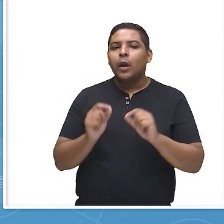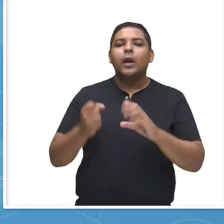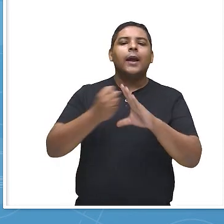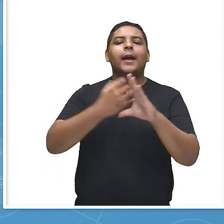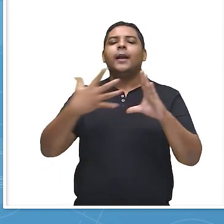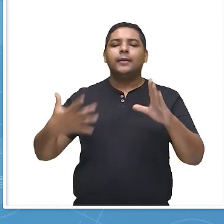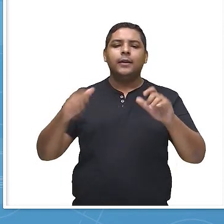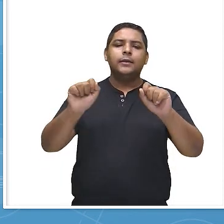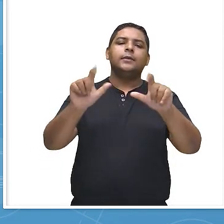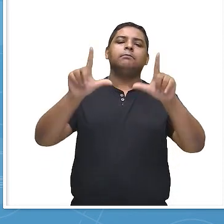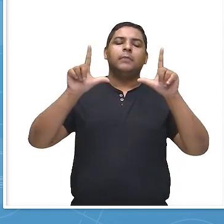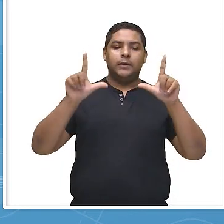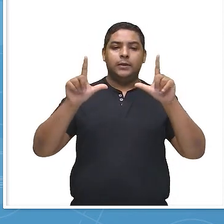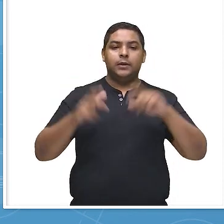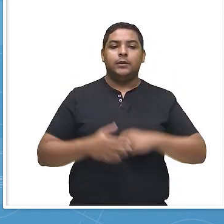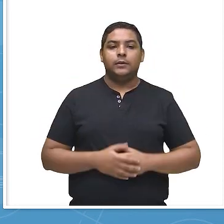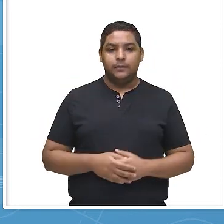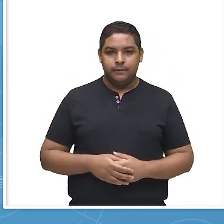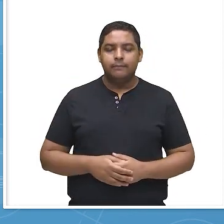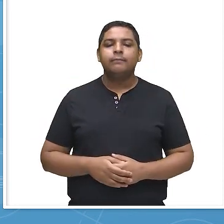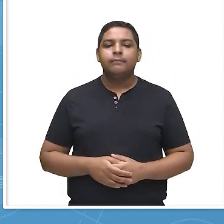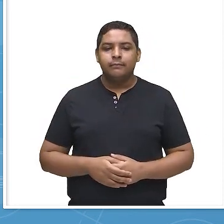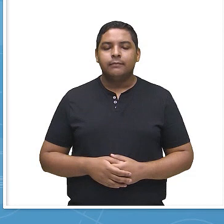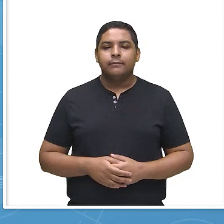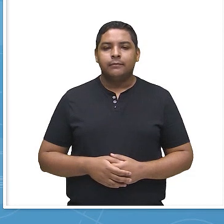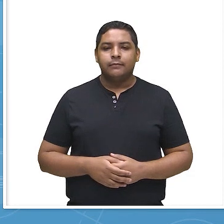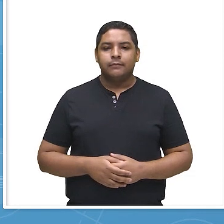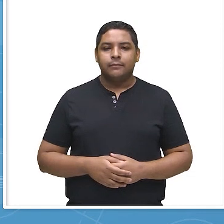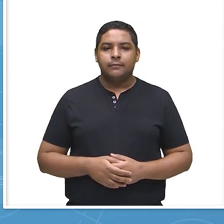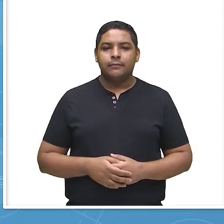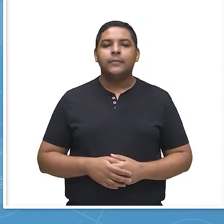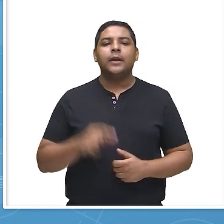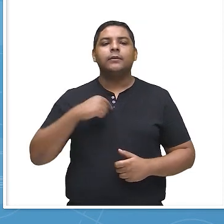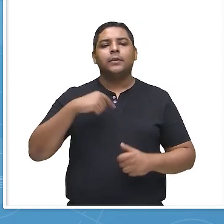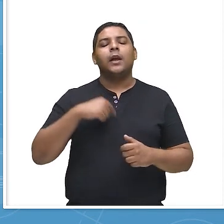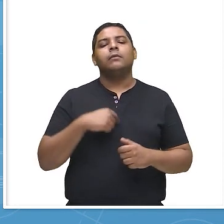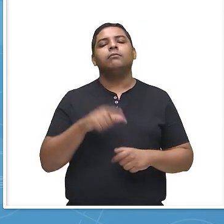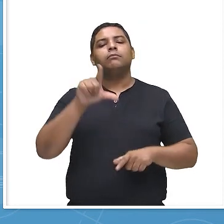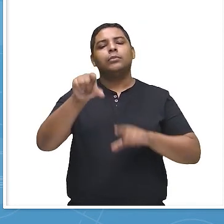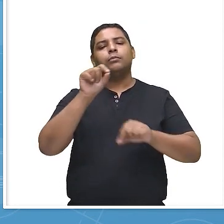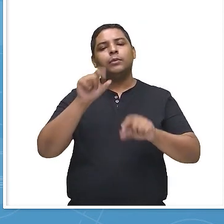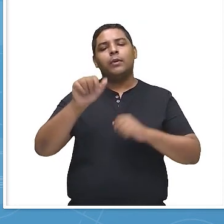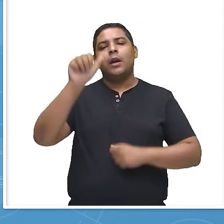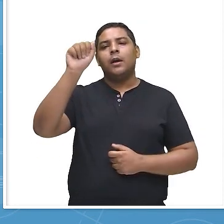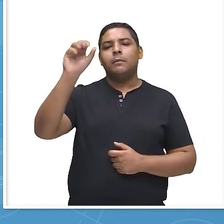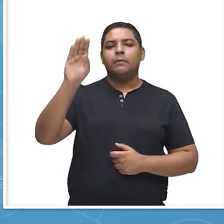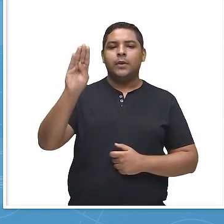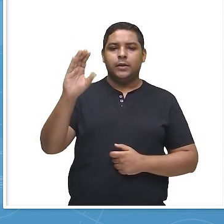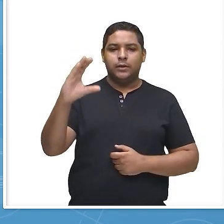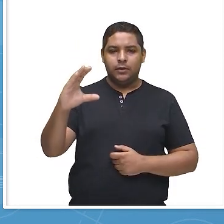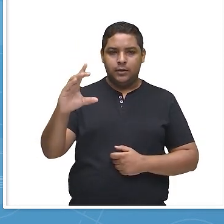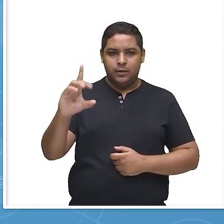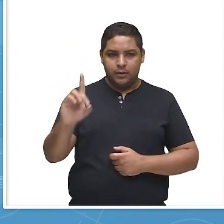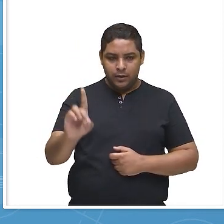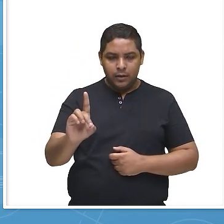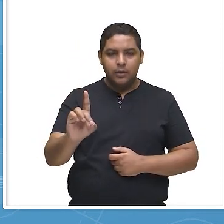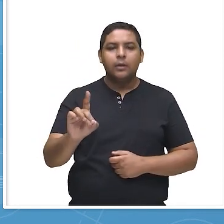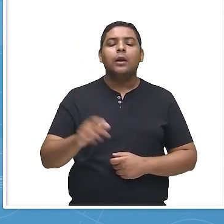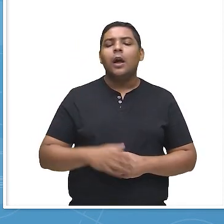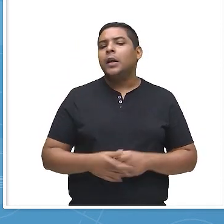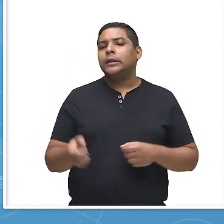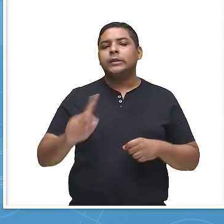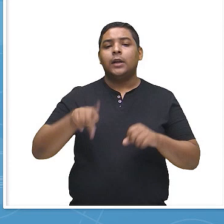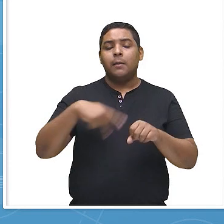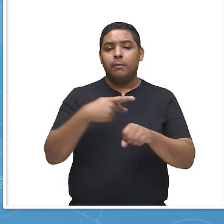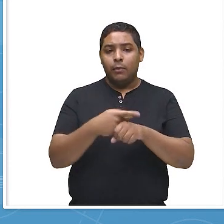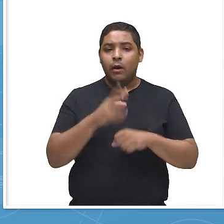da paisagem. Tá bom? Então, temos as alternativas, você vai ler com cuidado e daqui a pouco a gente